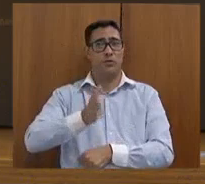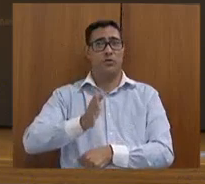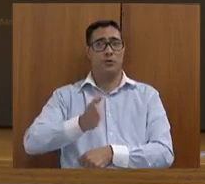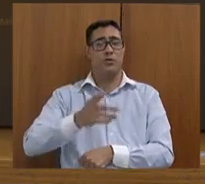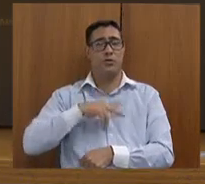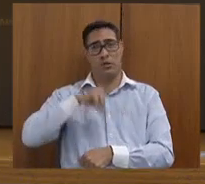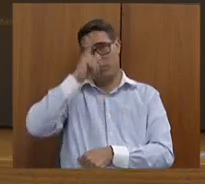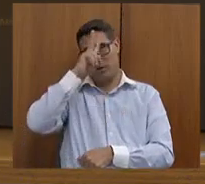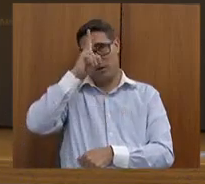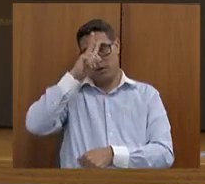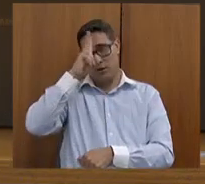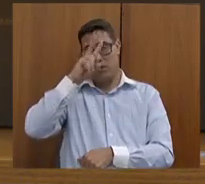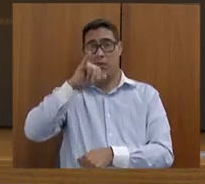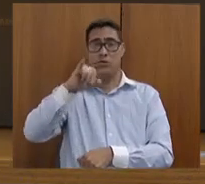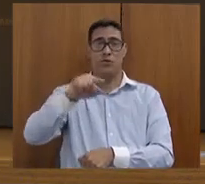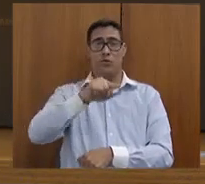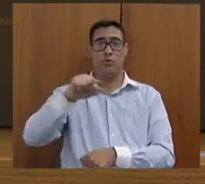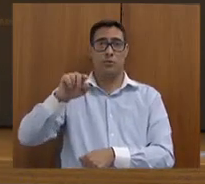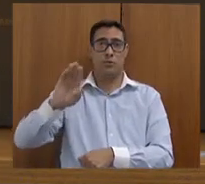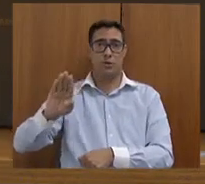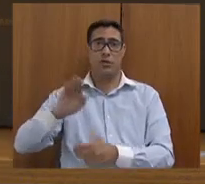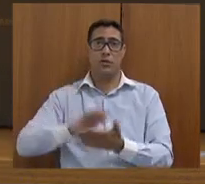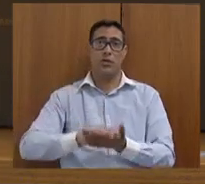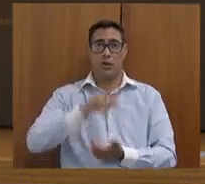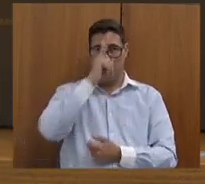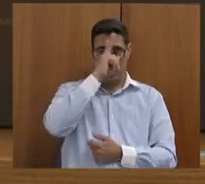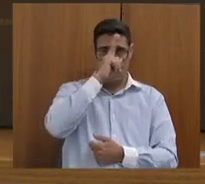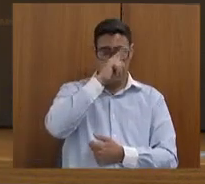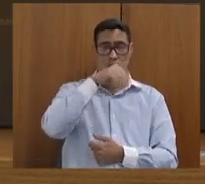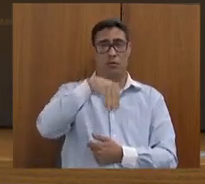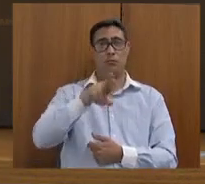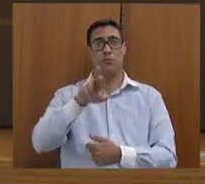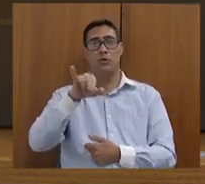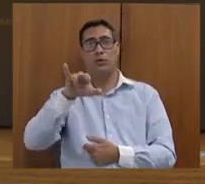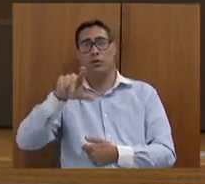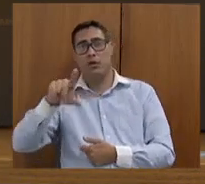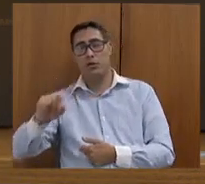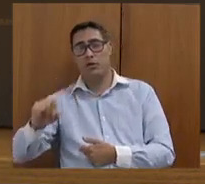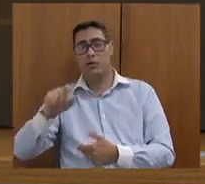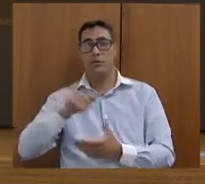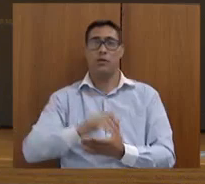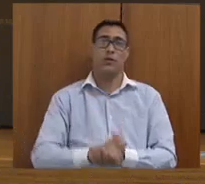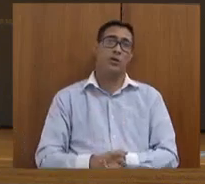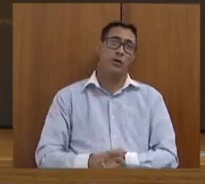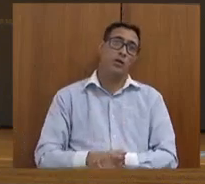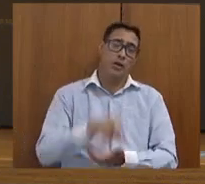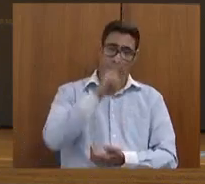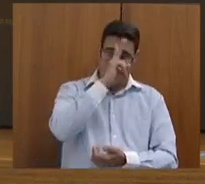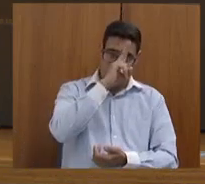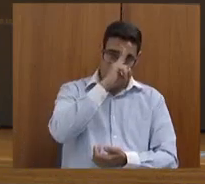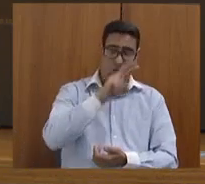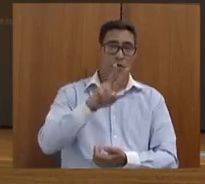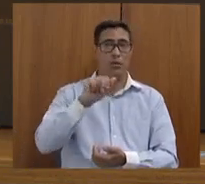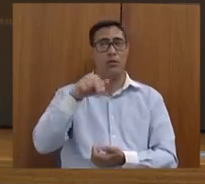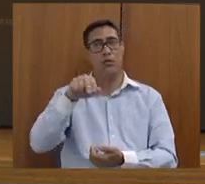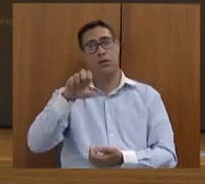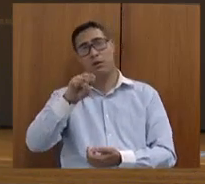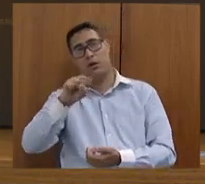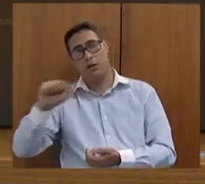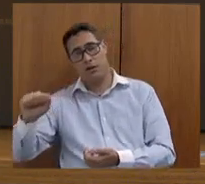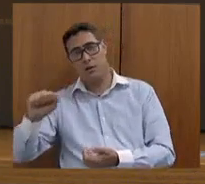de João Batista Mares guia eu me lembro de Murilo ringuel eu me lembro de Vanessa Guimarães